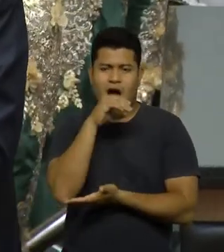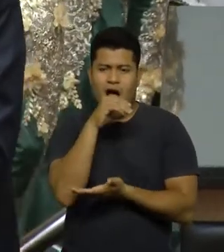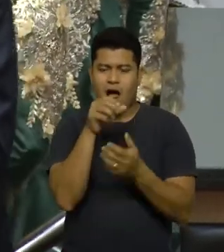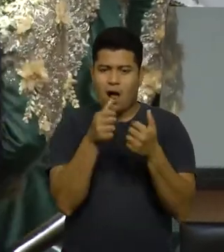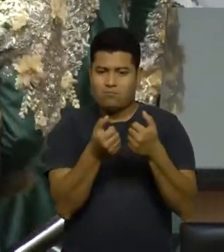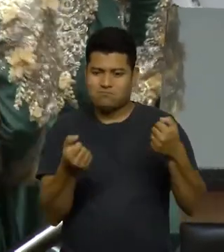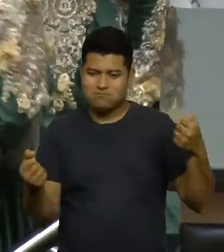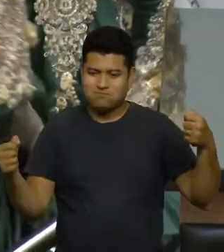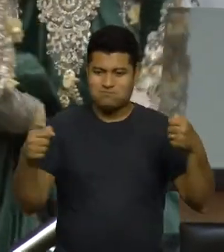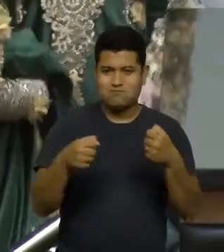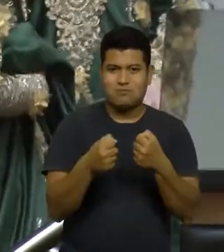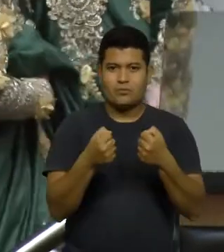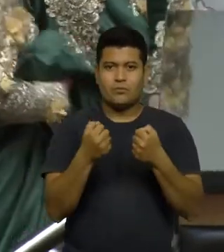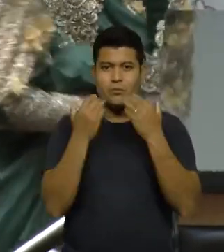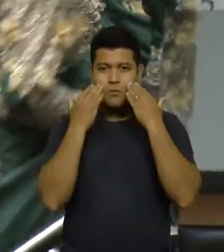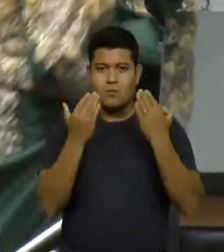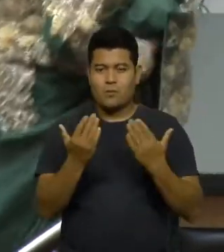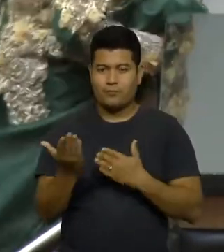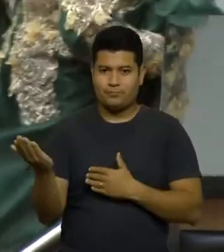vocês.